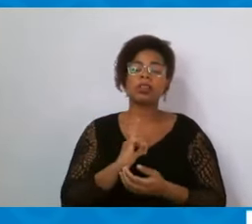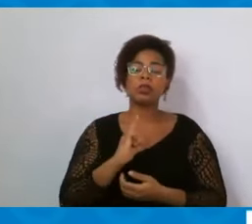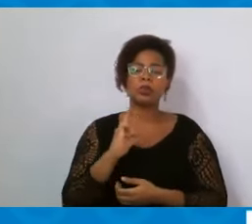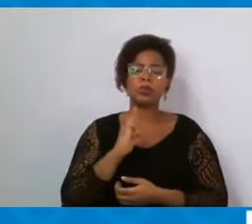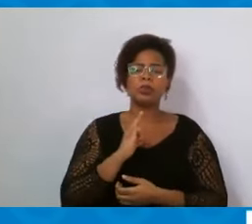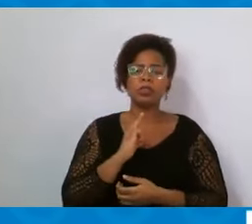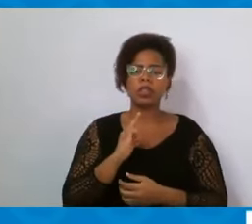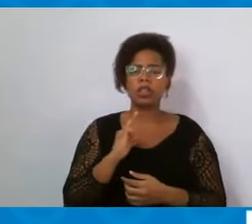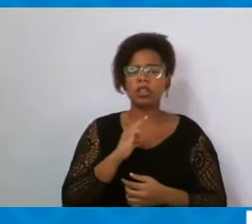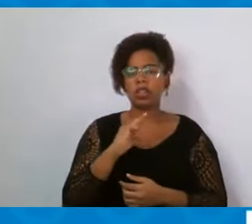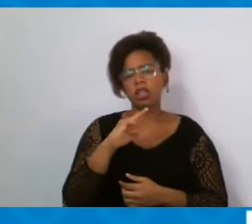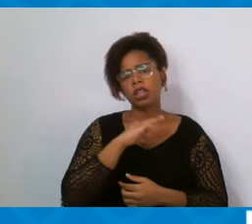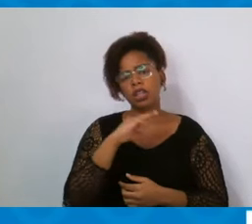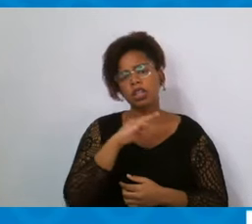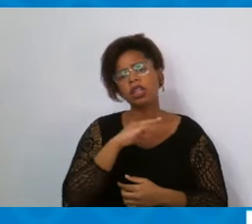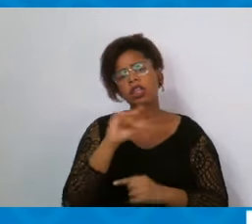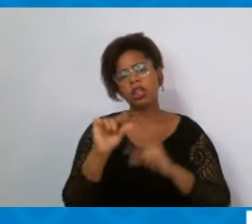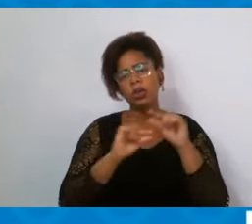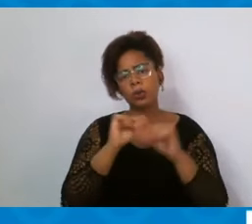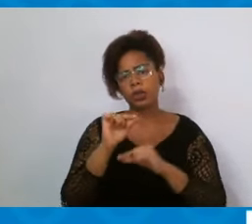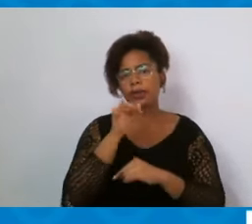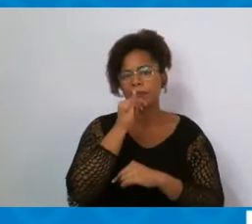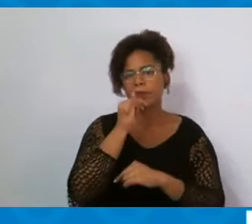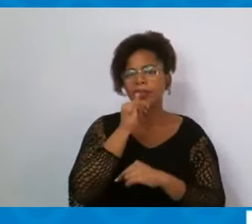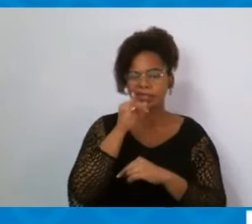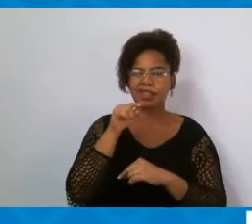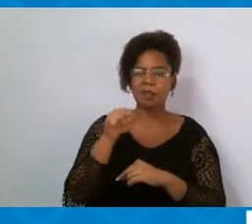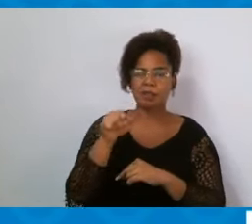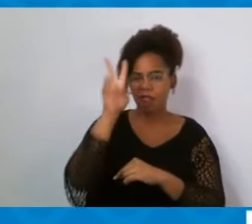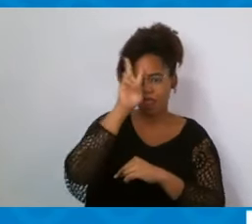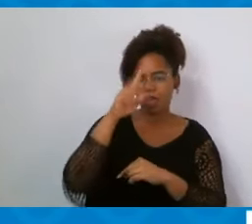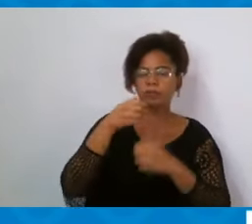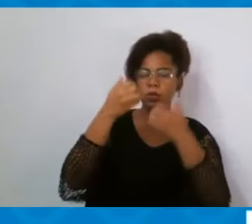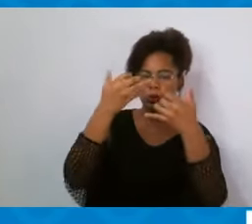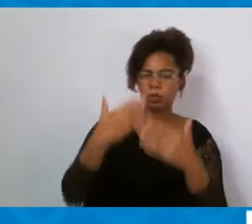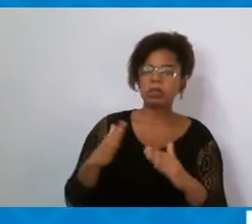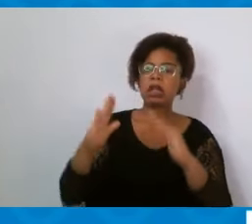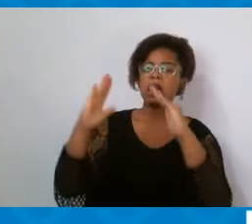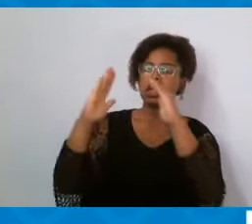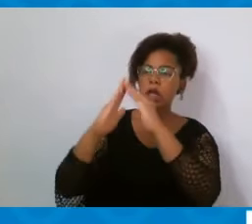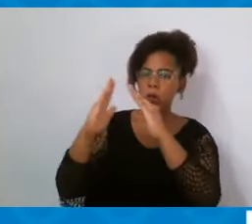dos idosos, da queda nos idosos, eles construíram